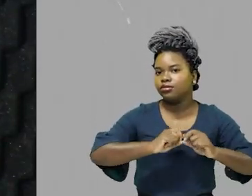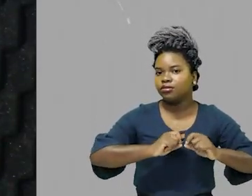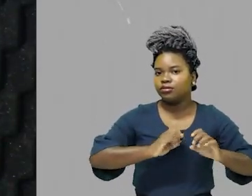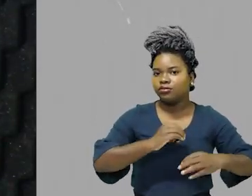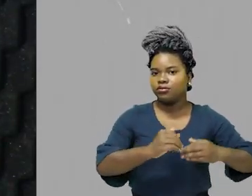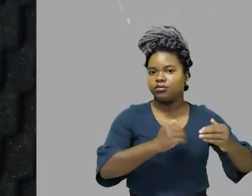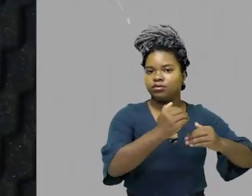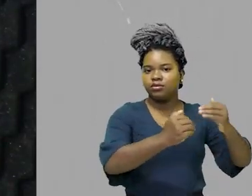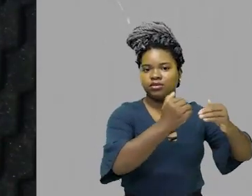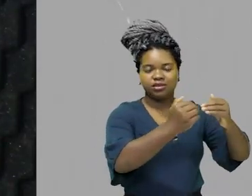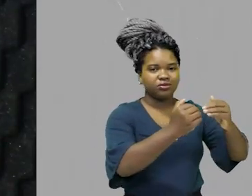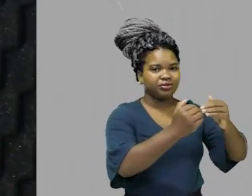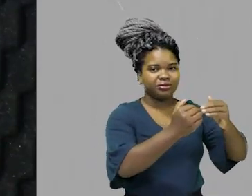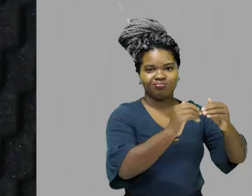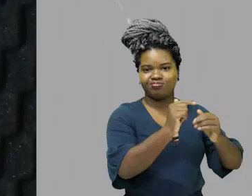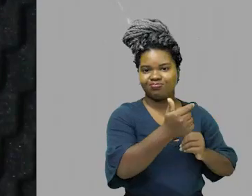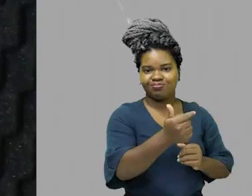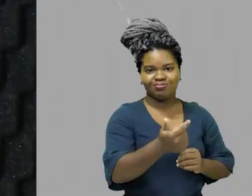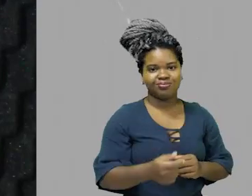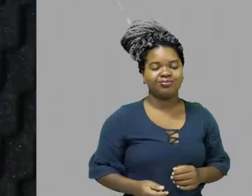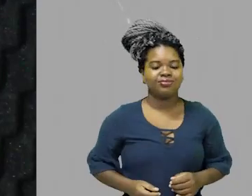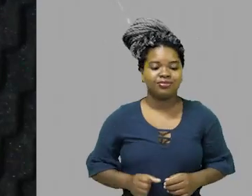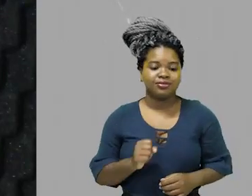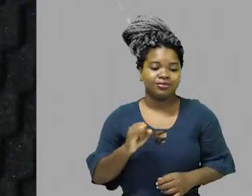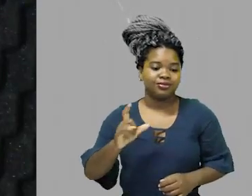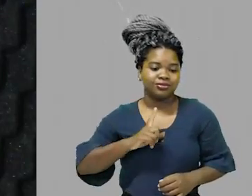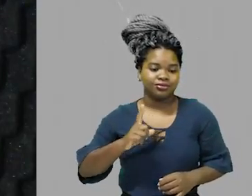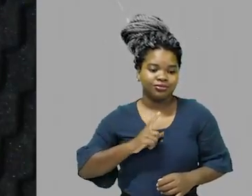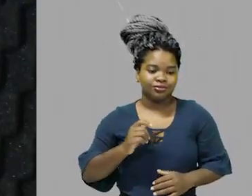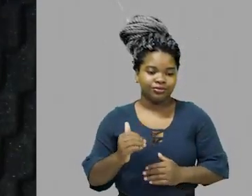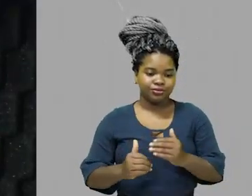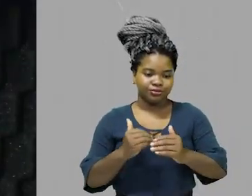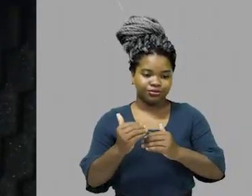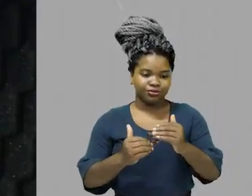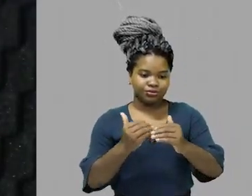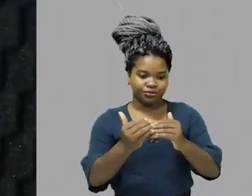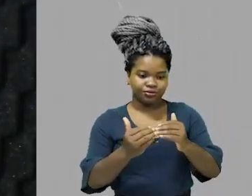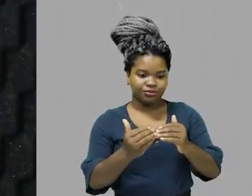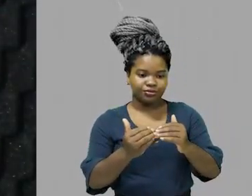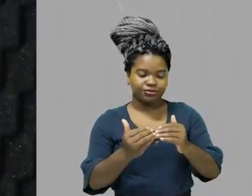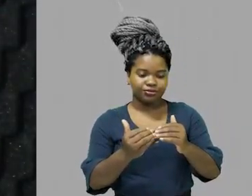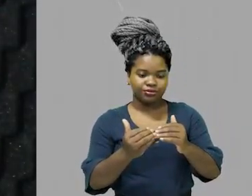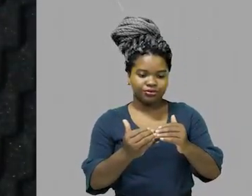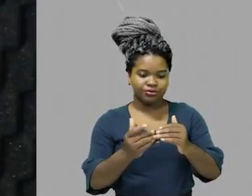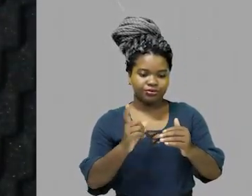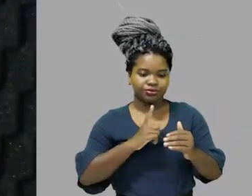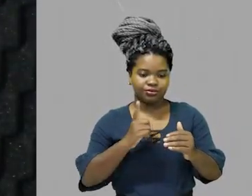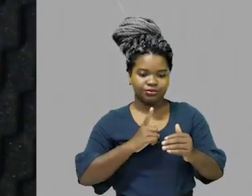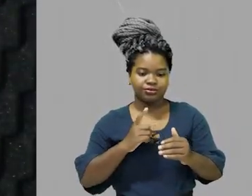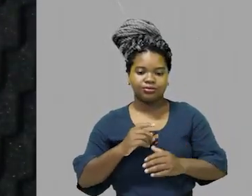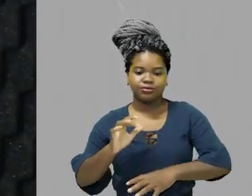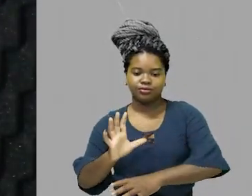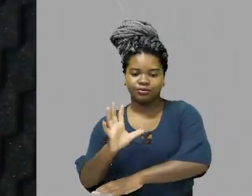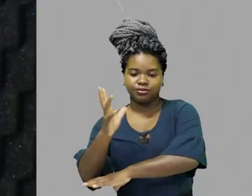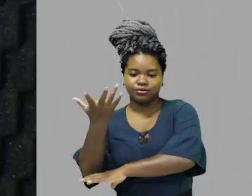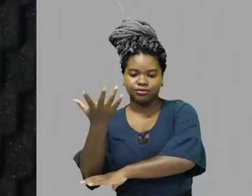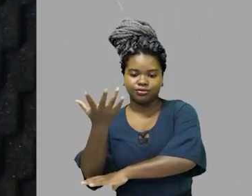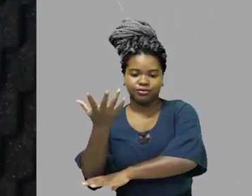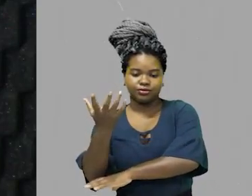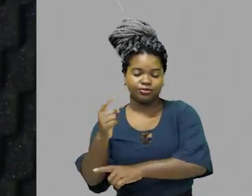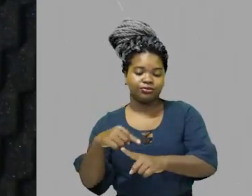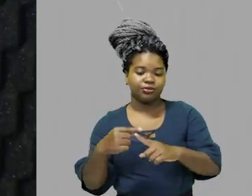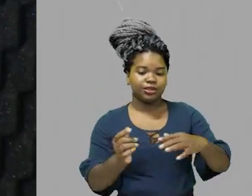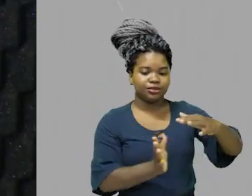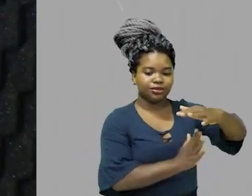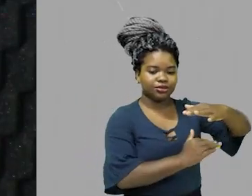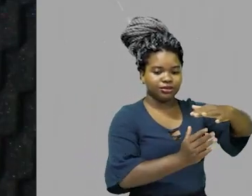evoluída, ok? Se tiver uma característica que está presente na planta e não está presente nas algas, eu vou dizer que essa